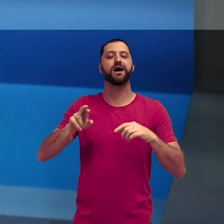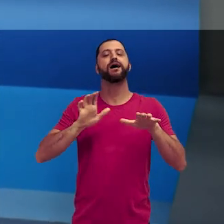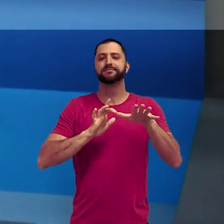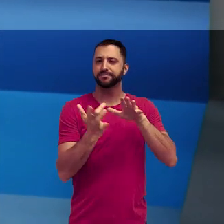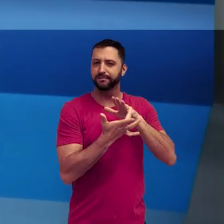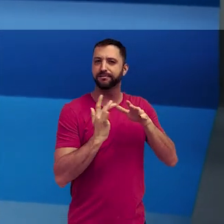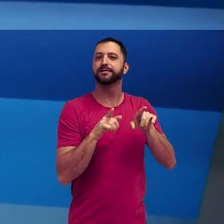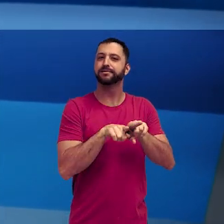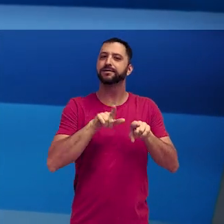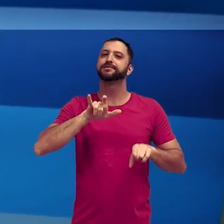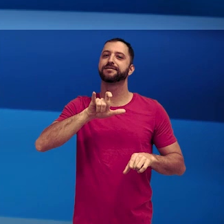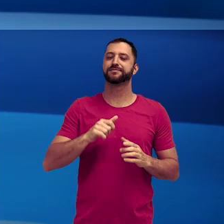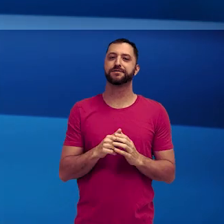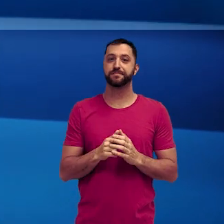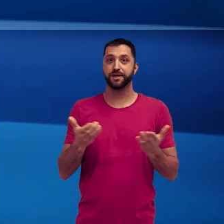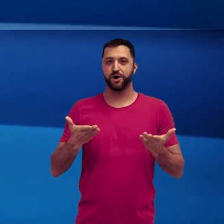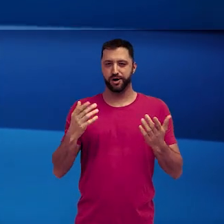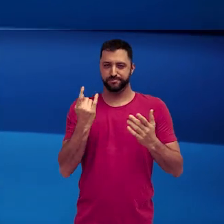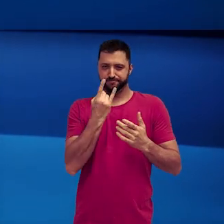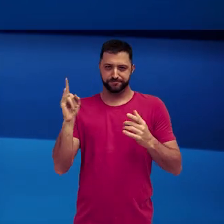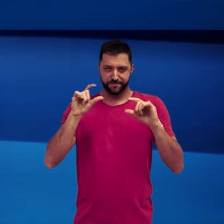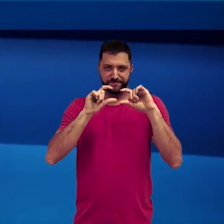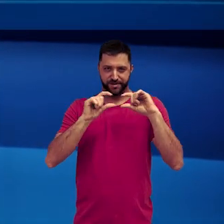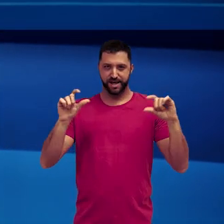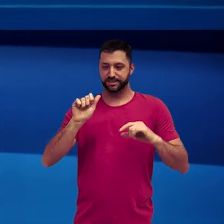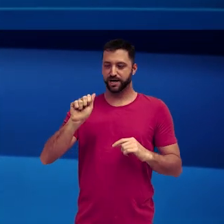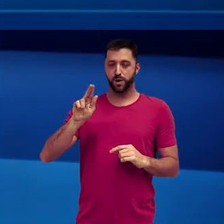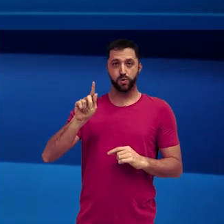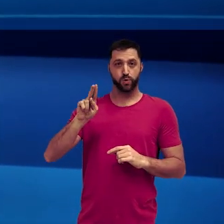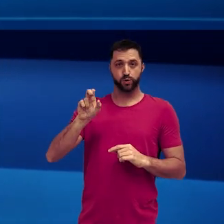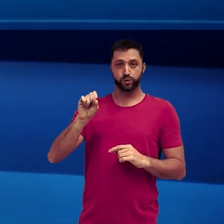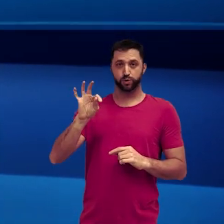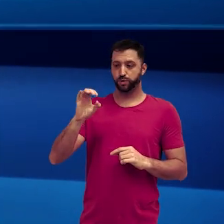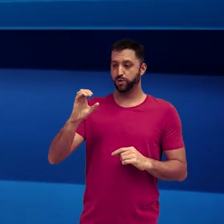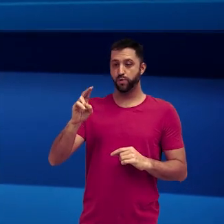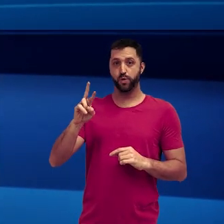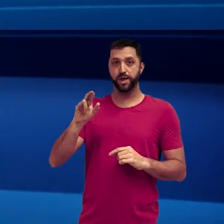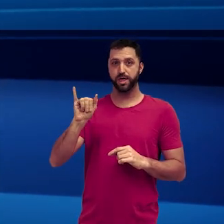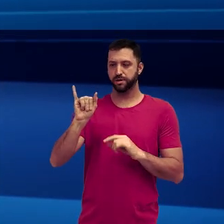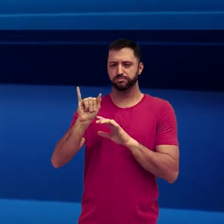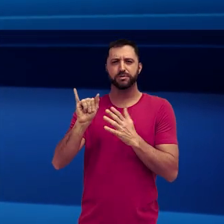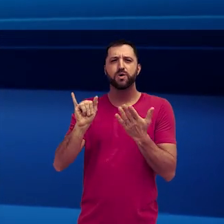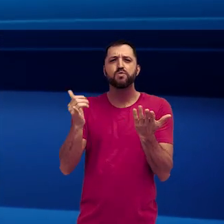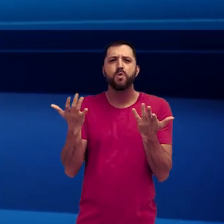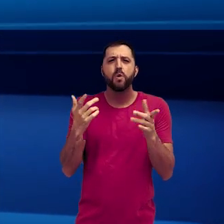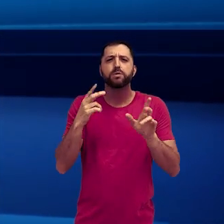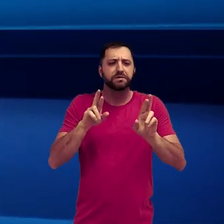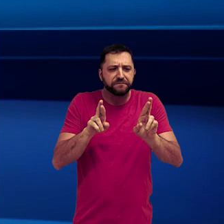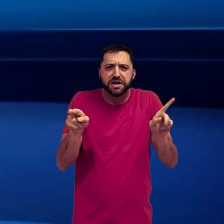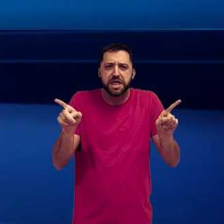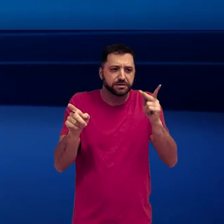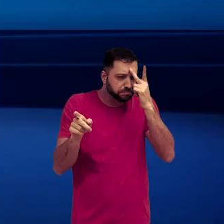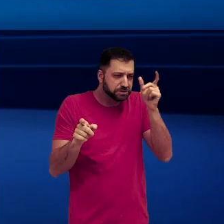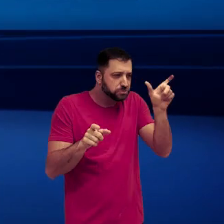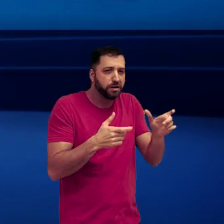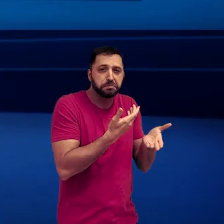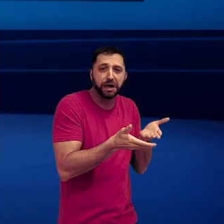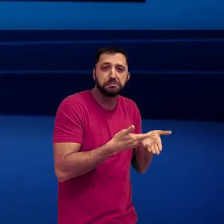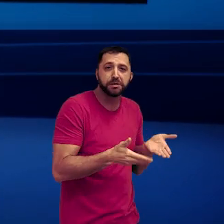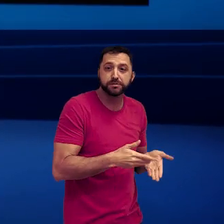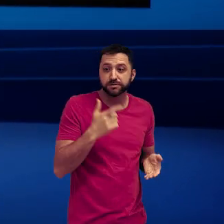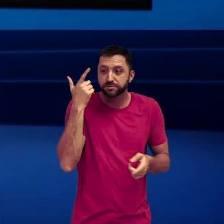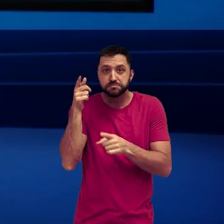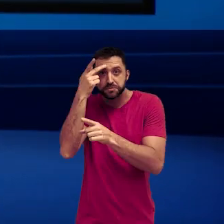Ressoar. E para encerrar, a gente fica com esse pensamento de Augusto Cury. Você sabe qual é uma das grandes diferenças entre